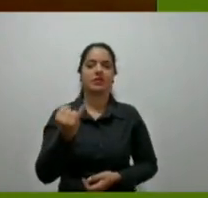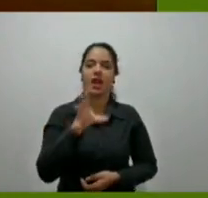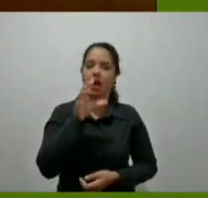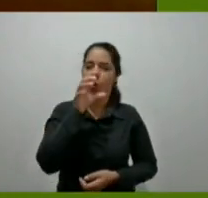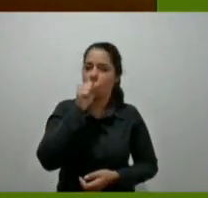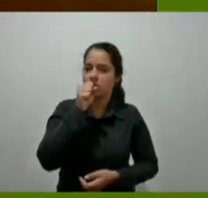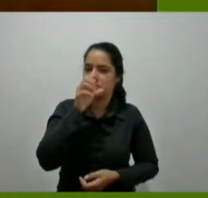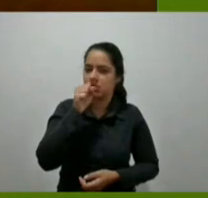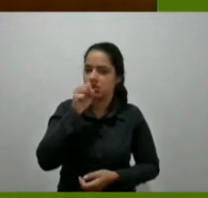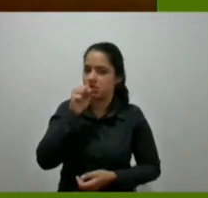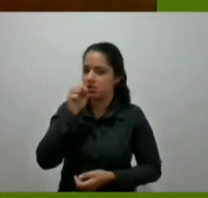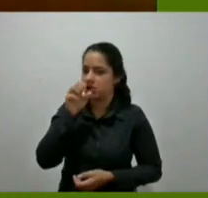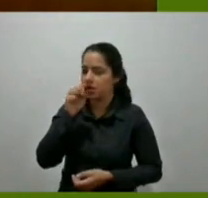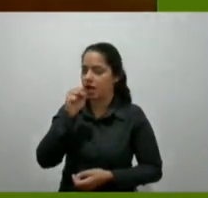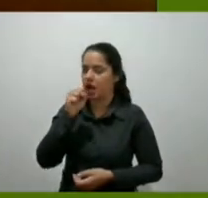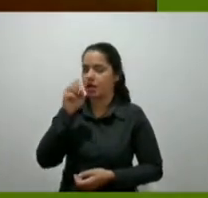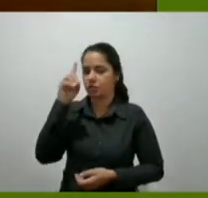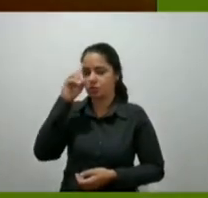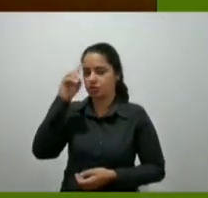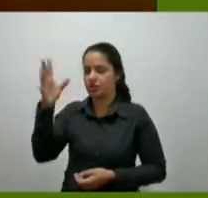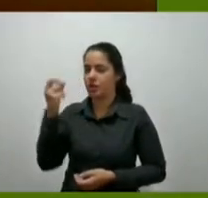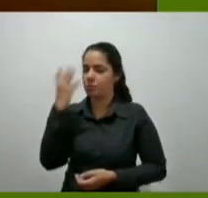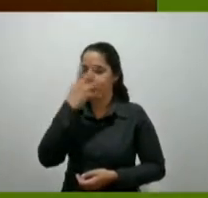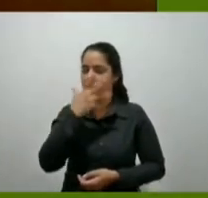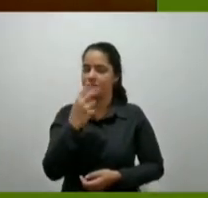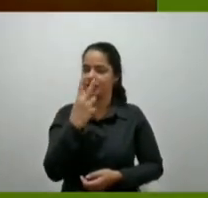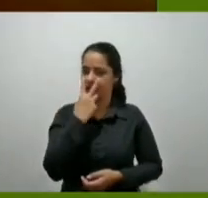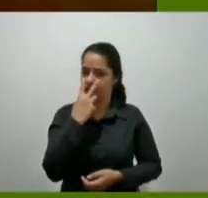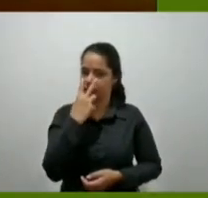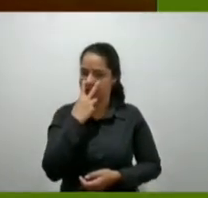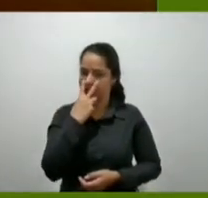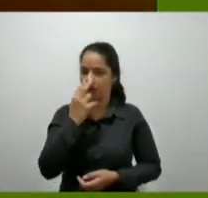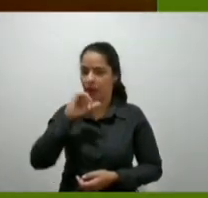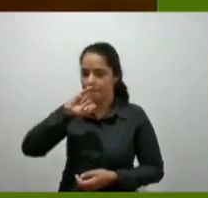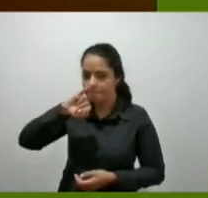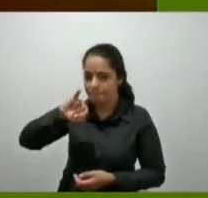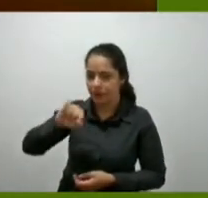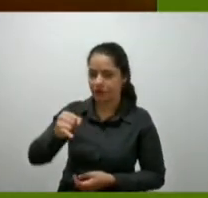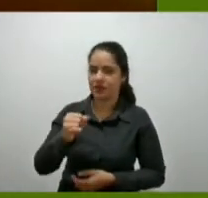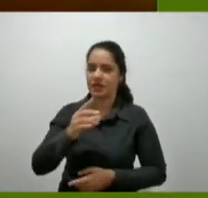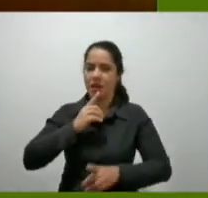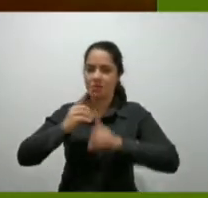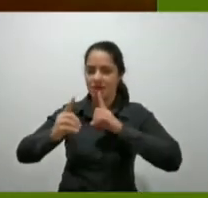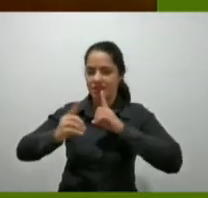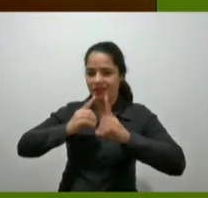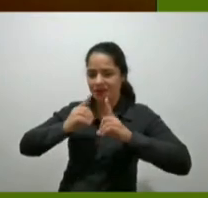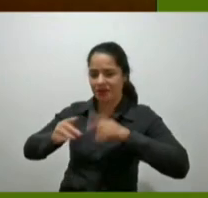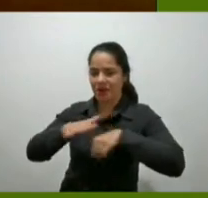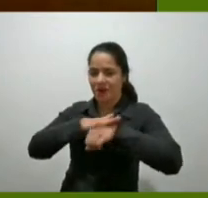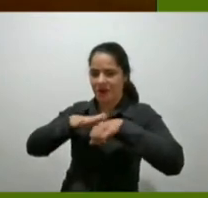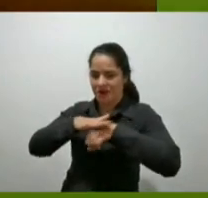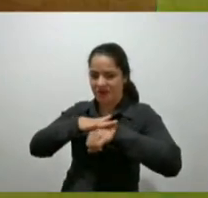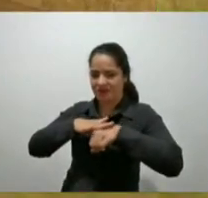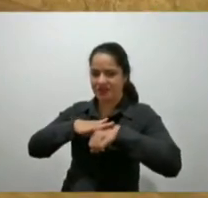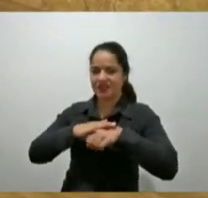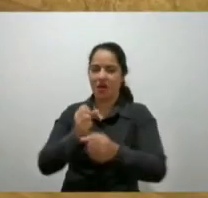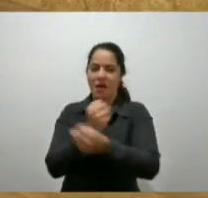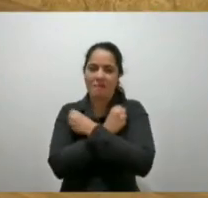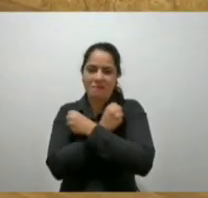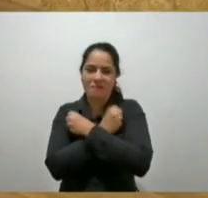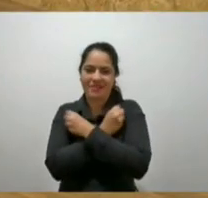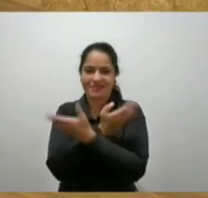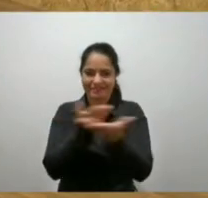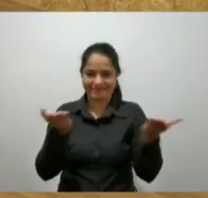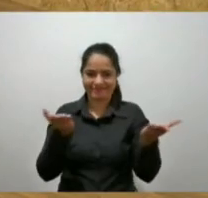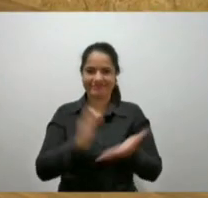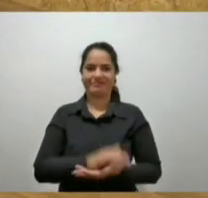esse sábado que está um dia bonito aqui em Vitória, para a gente fazer um belo debate. Então, um abraço a todos. Um